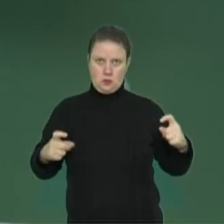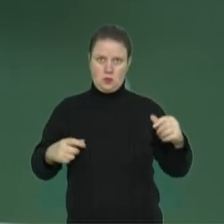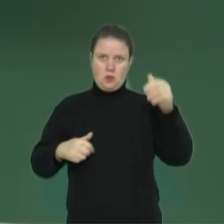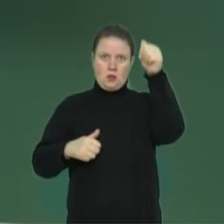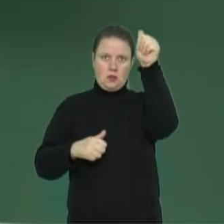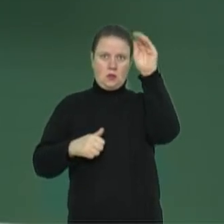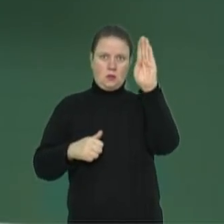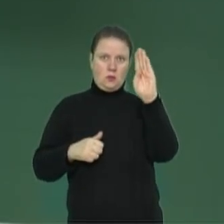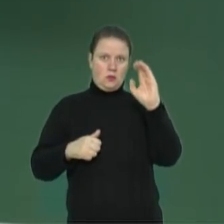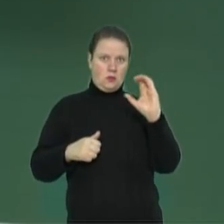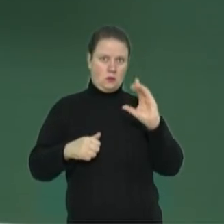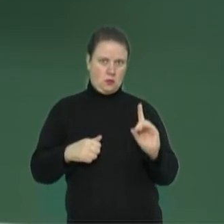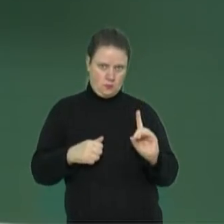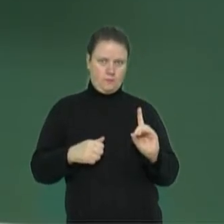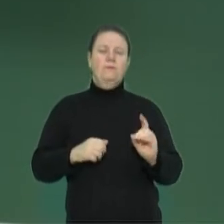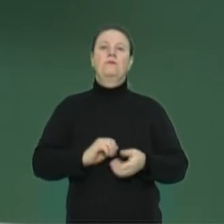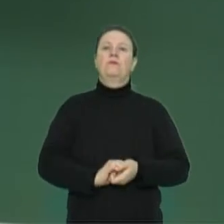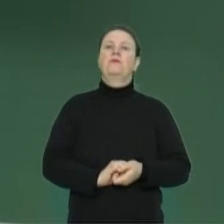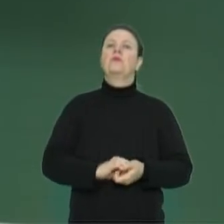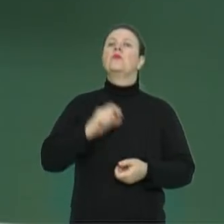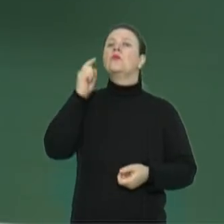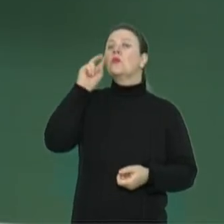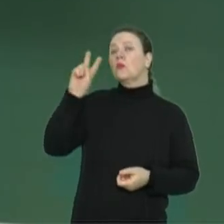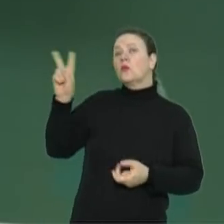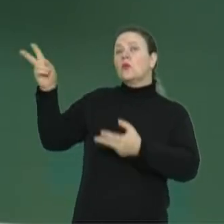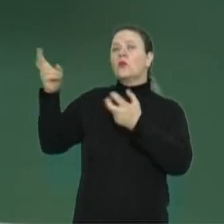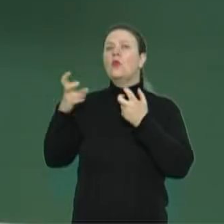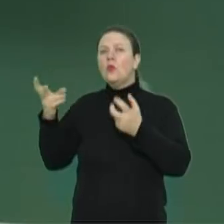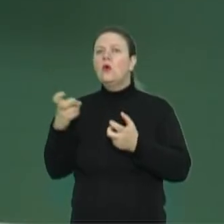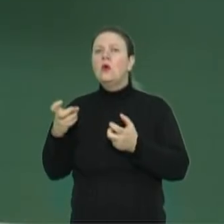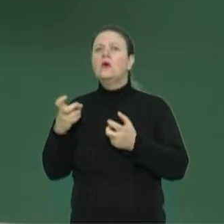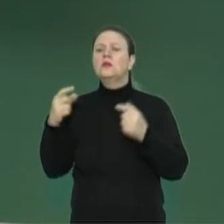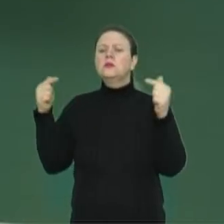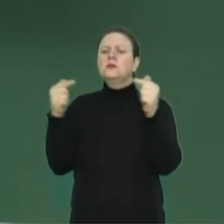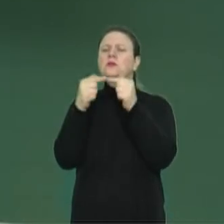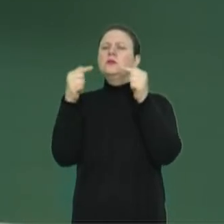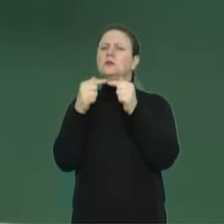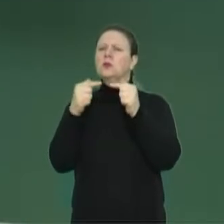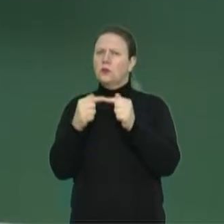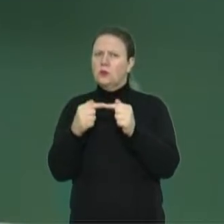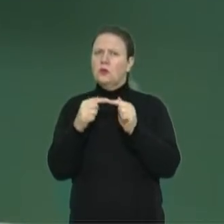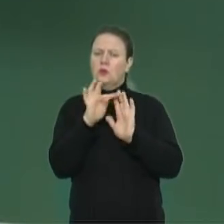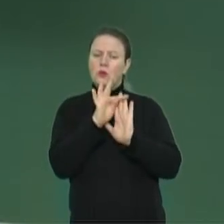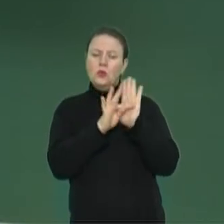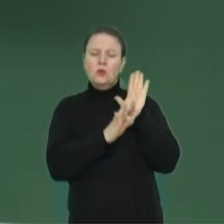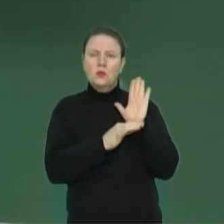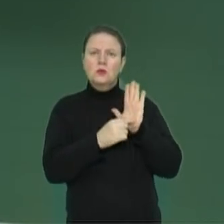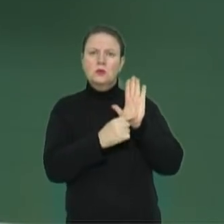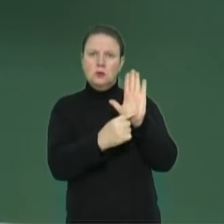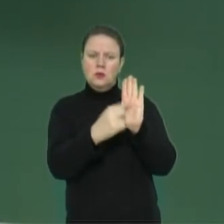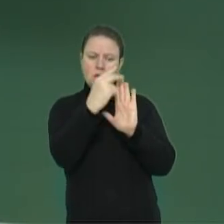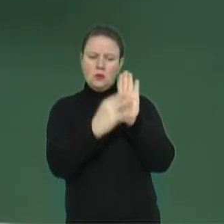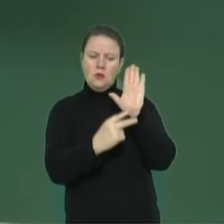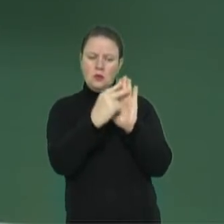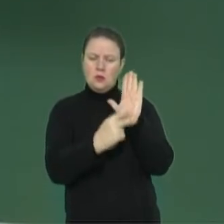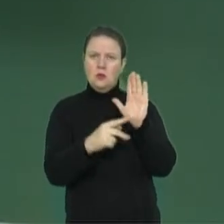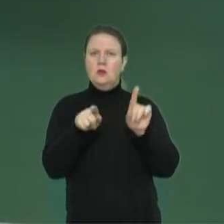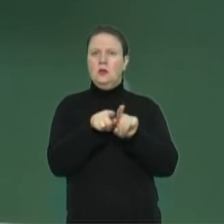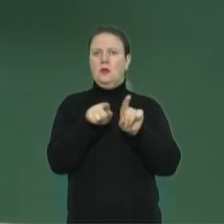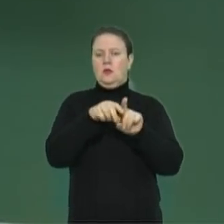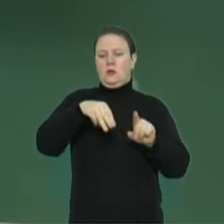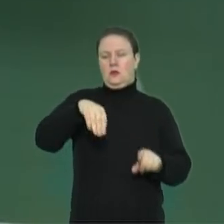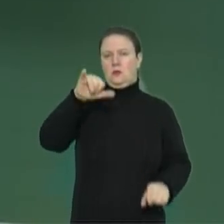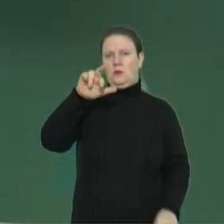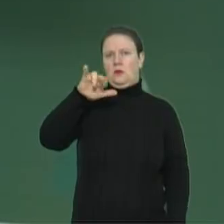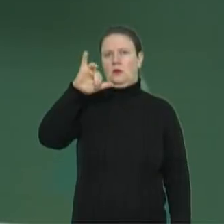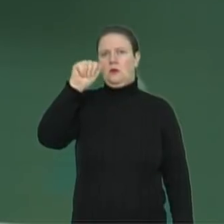filosofia, né, existencialista e do feminismo existencialista da Simone de Beauvoir e da citação que a gente leu da Miriam Goldenberg, né,